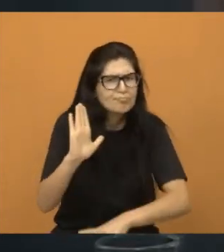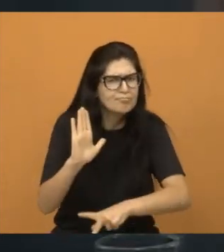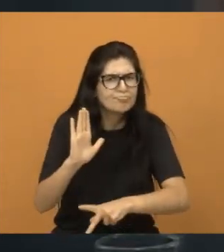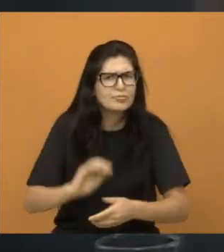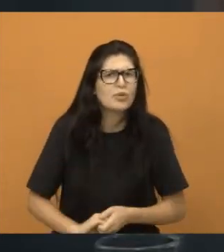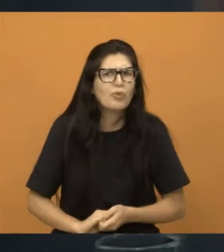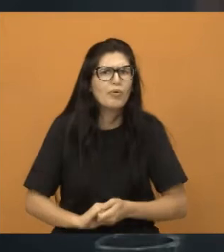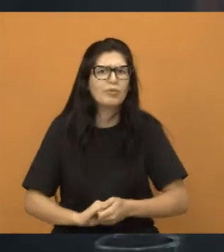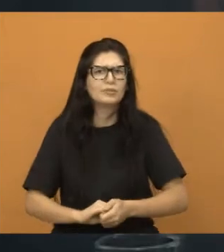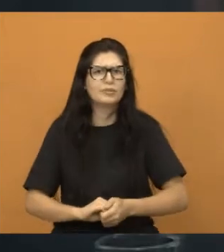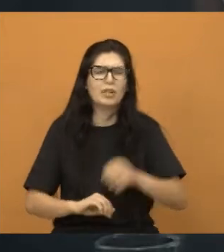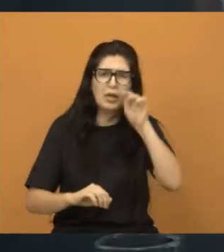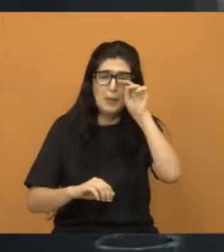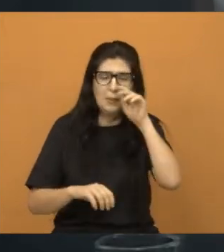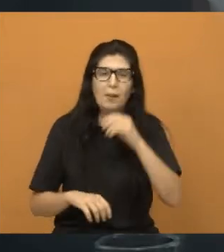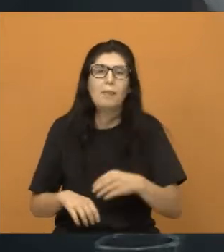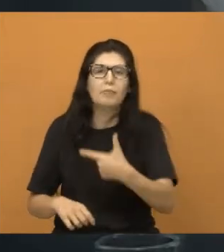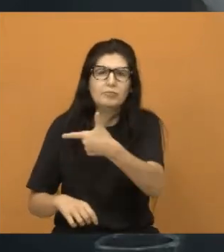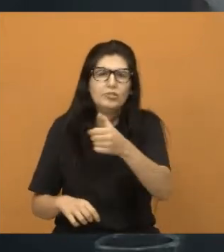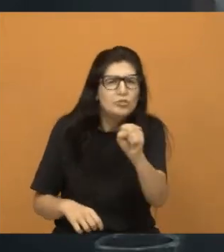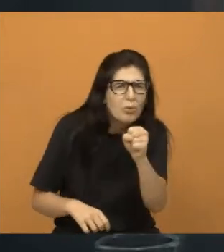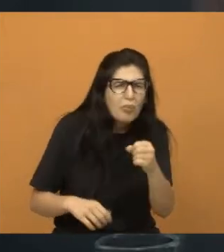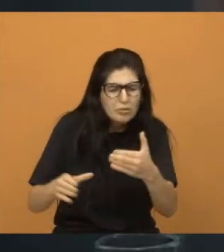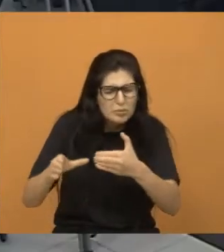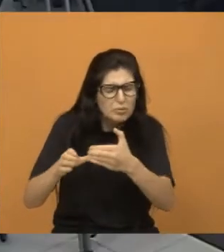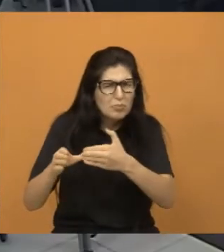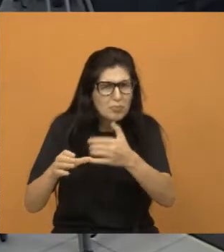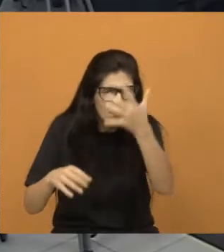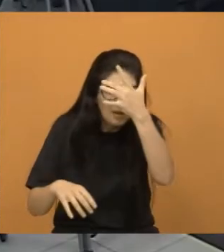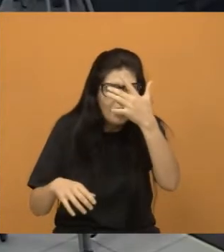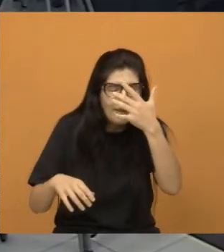28 cargos na administração pública municipal.